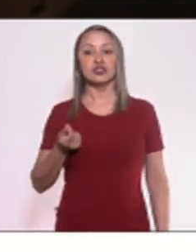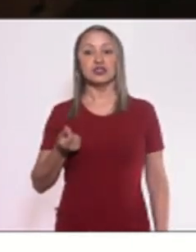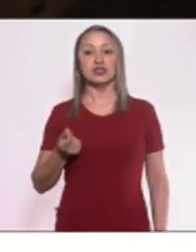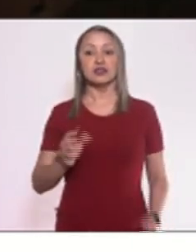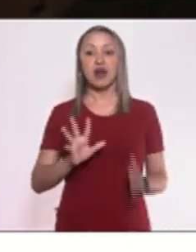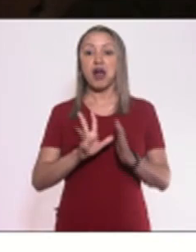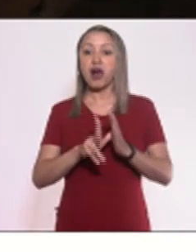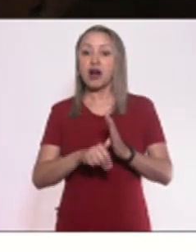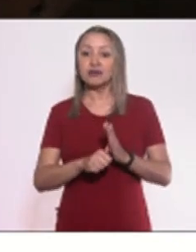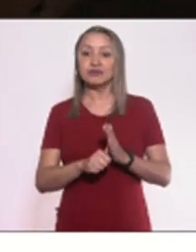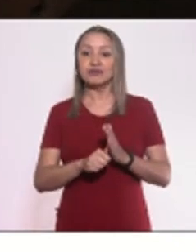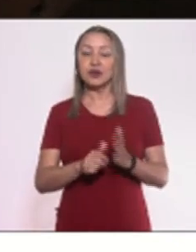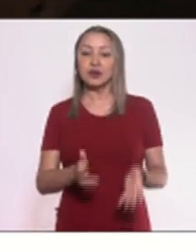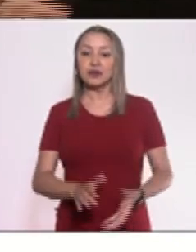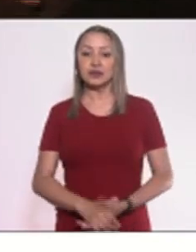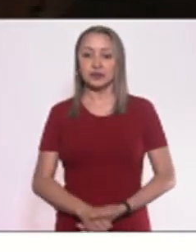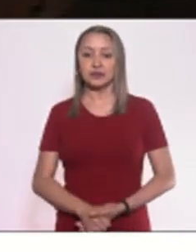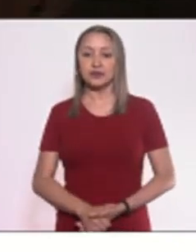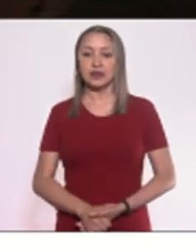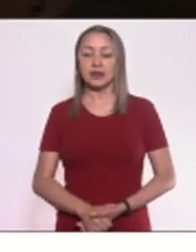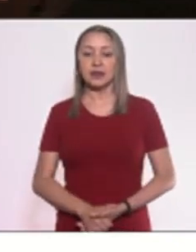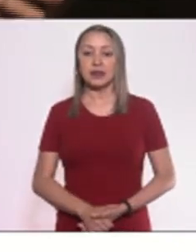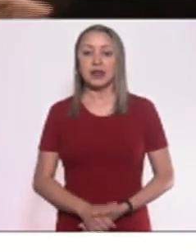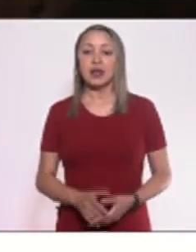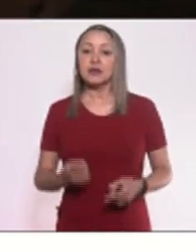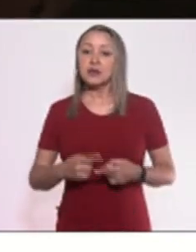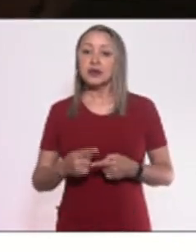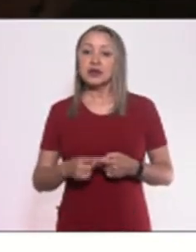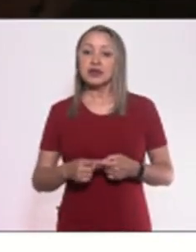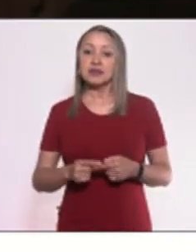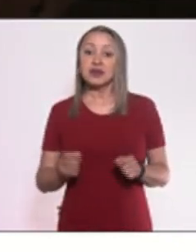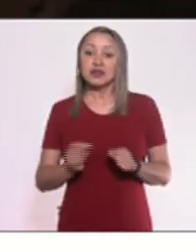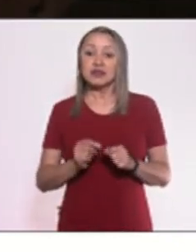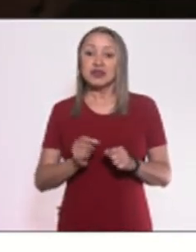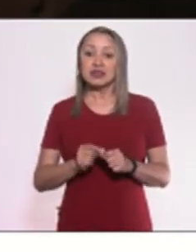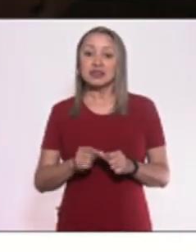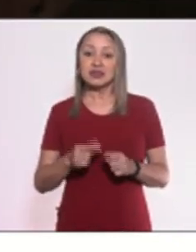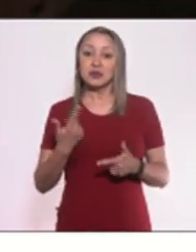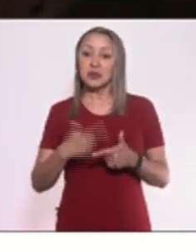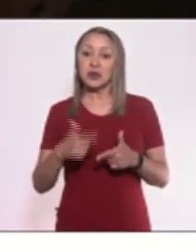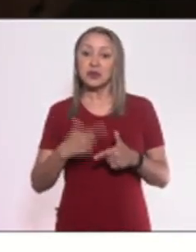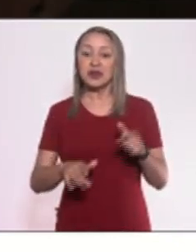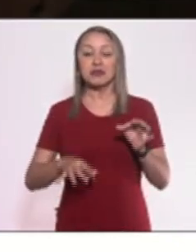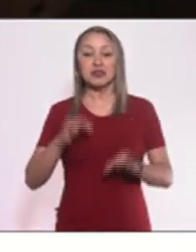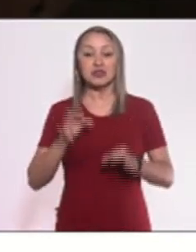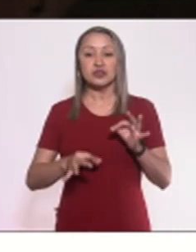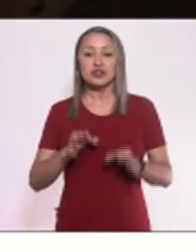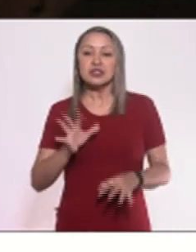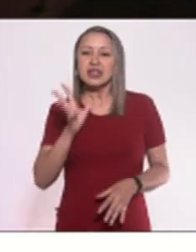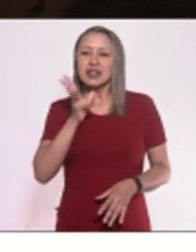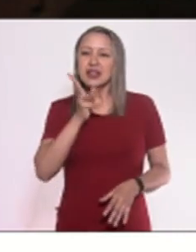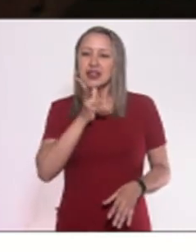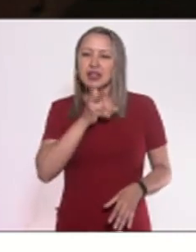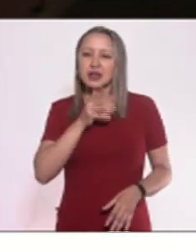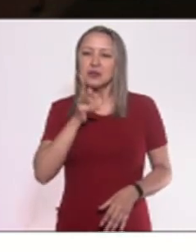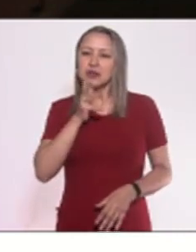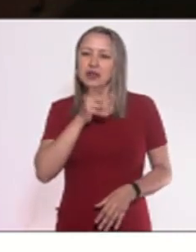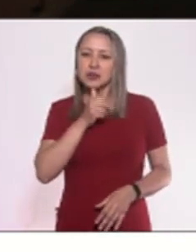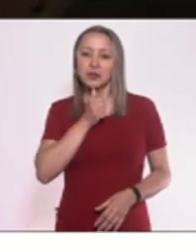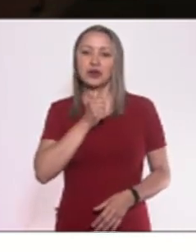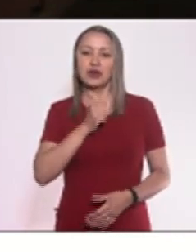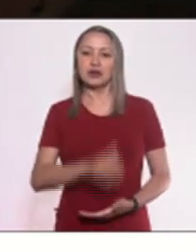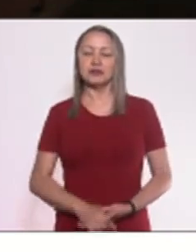propina, para fazer com que os processos não terminem nunca. Em